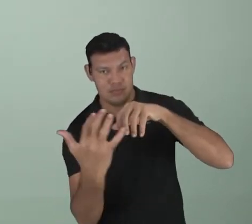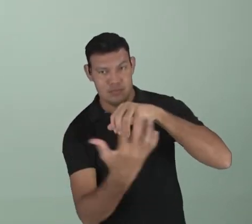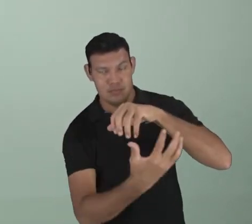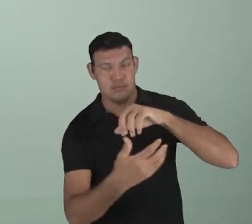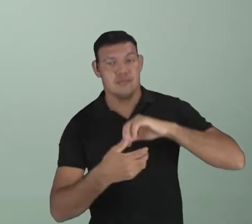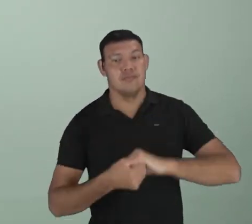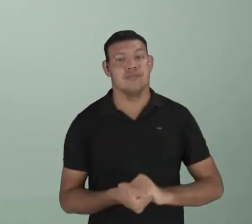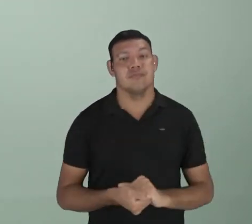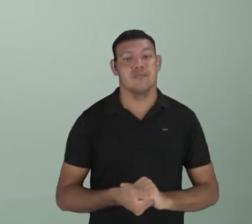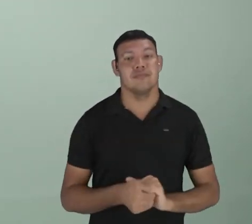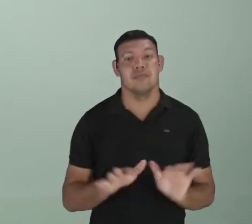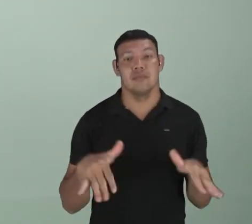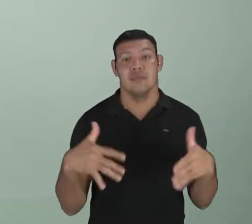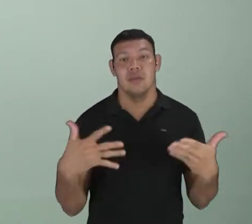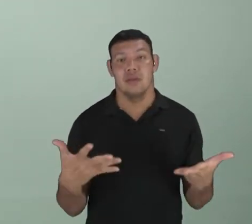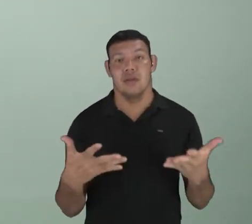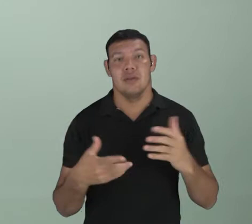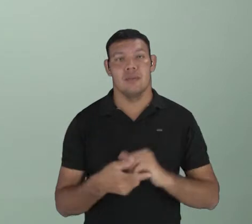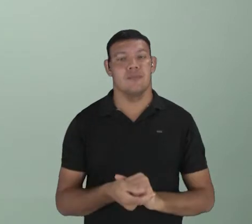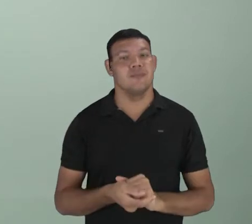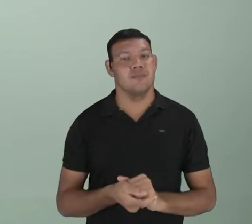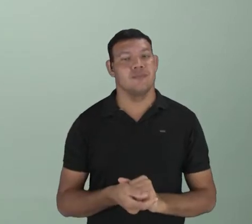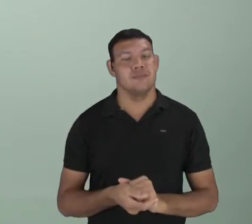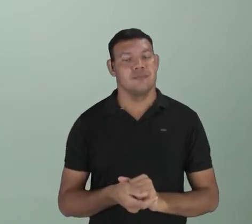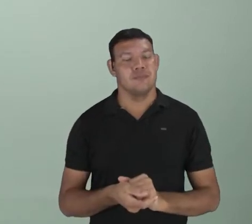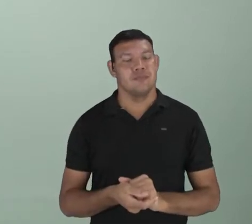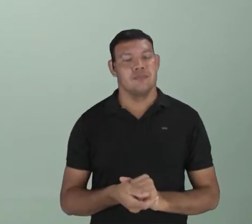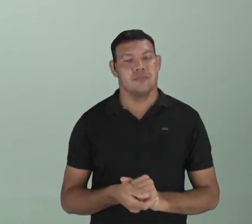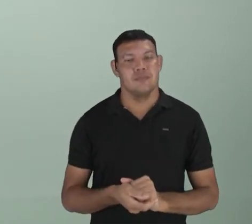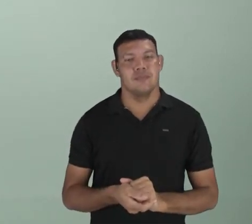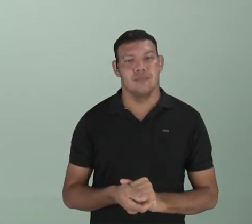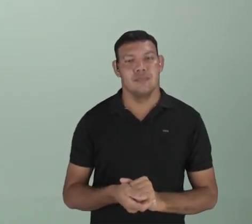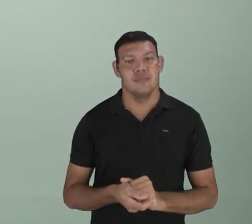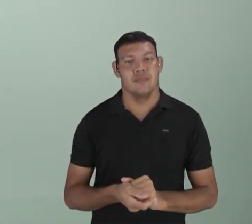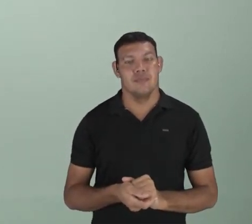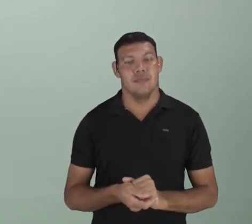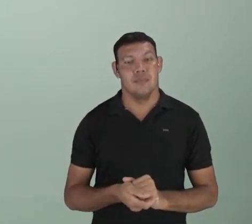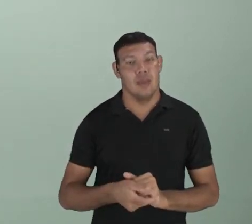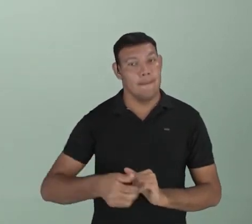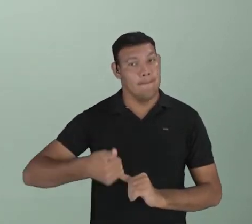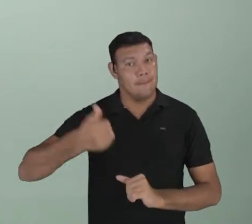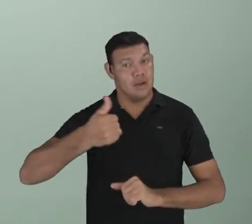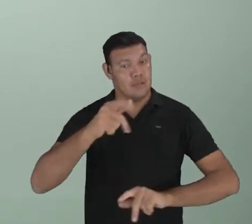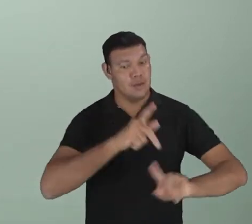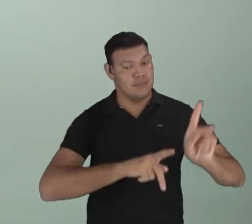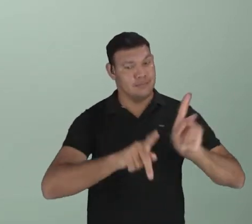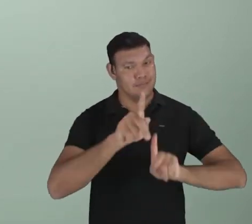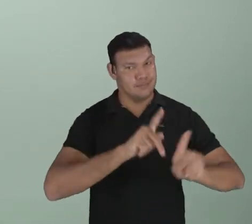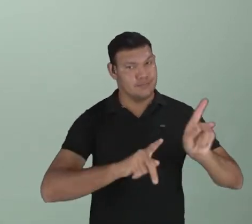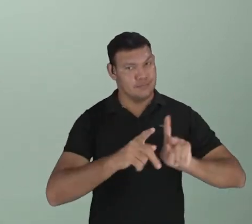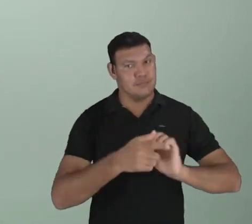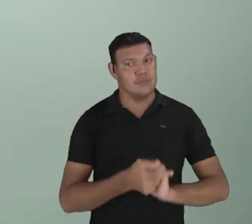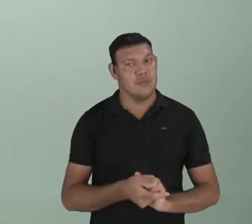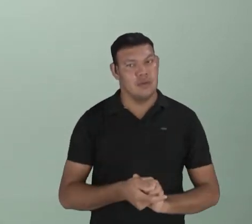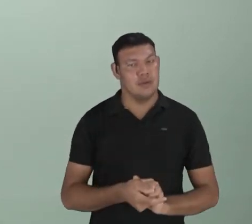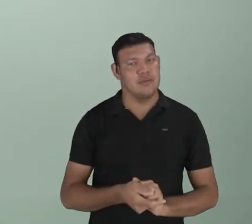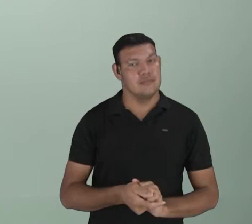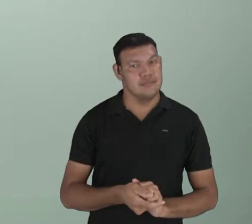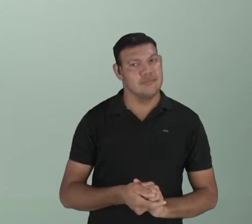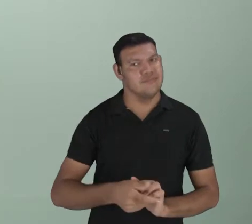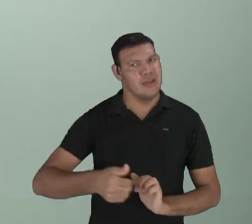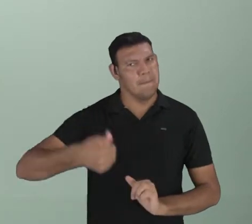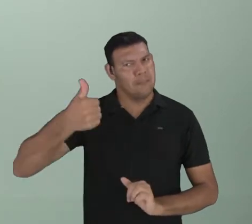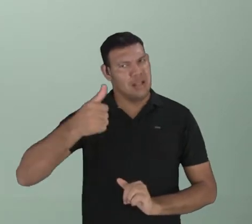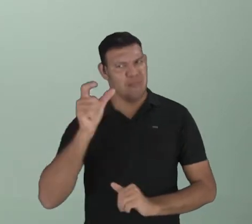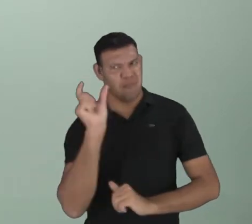né? Primeiras civilizações que as pessoas trazem, né? E só que aí, esse termo de primeiras civilizações, ele é